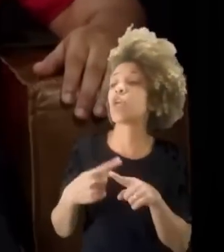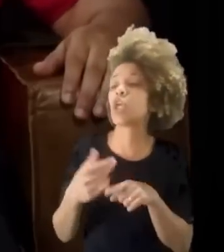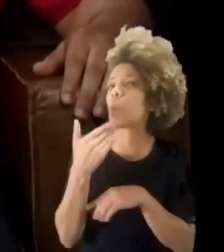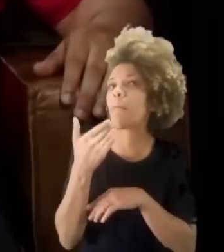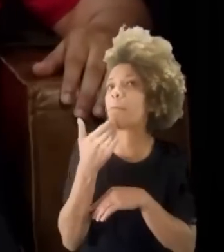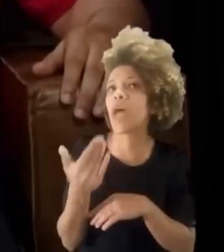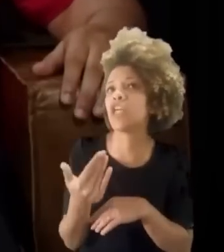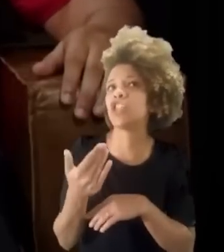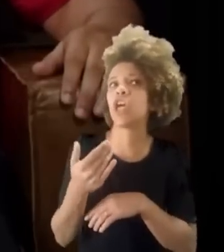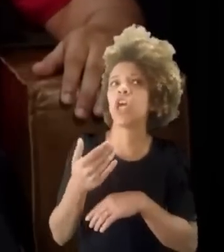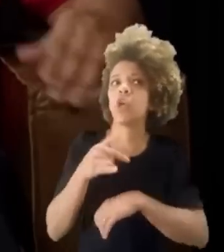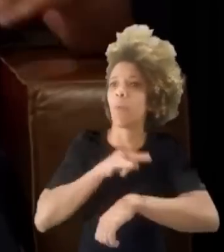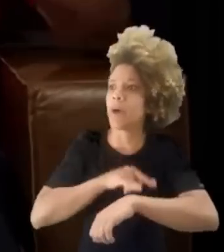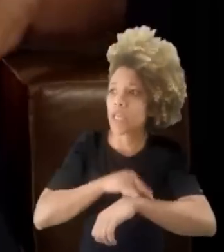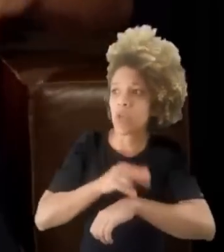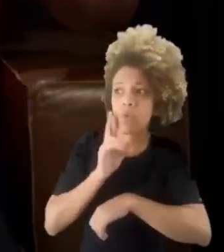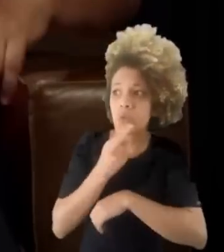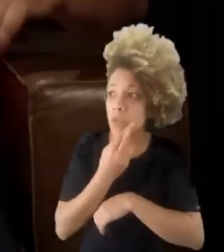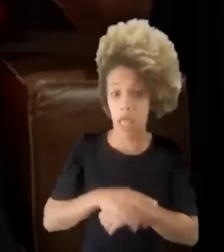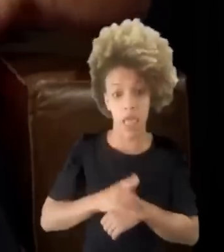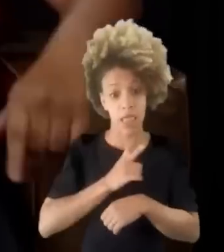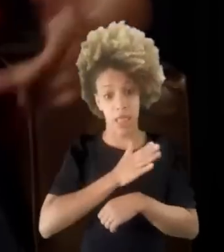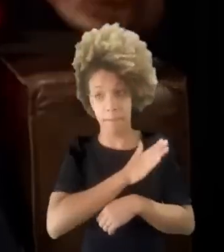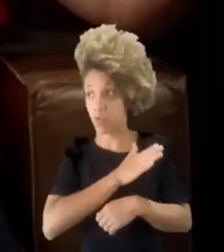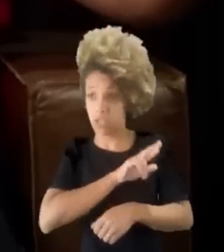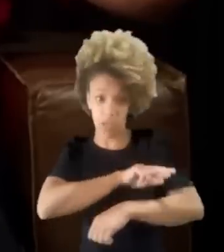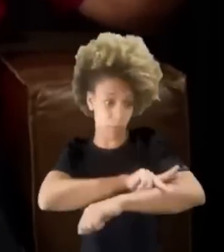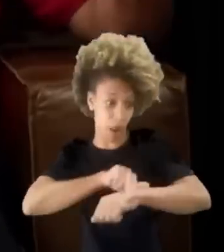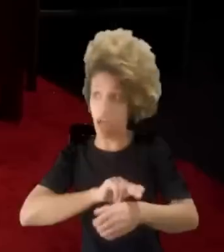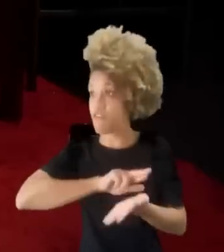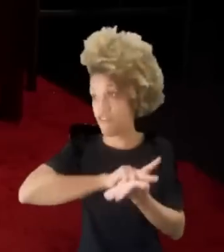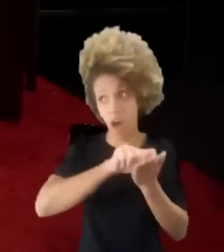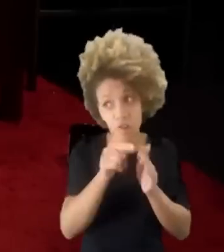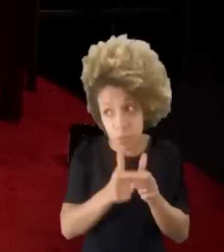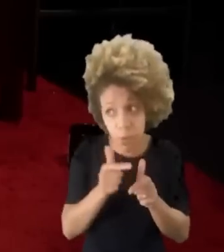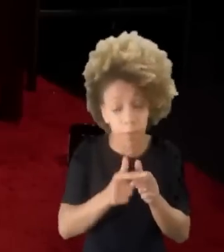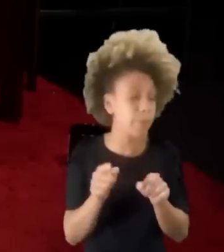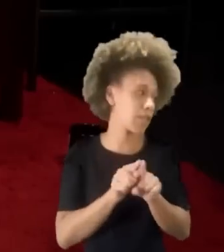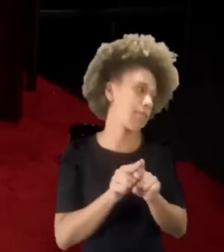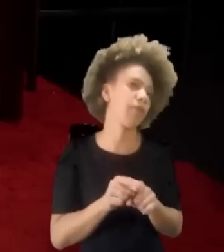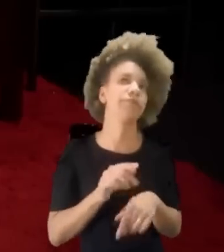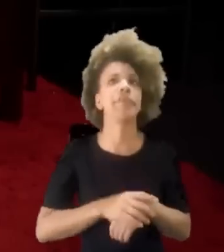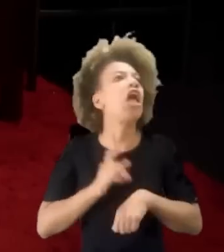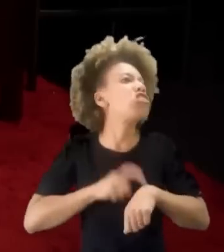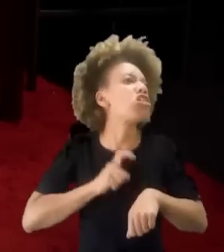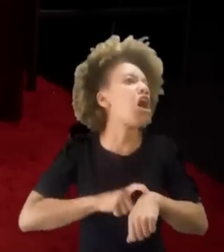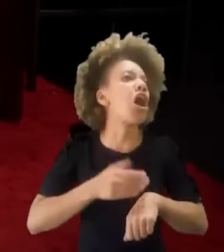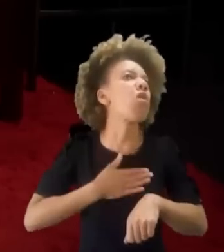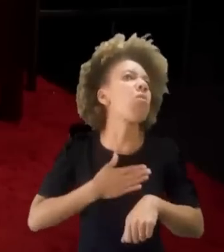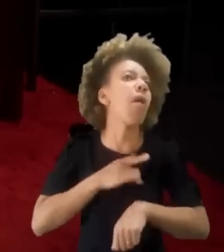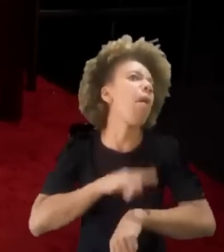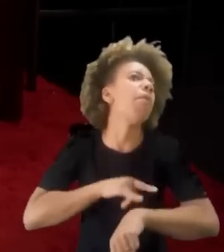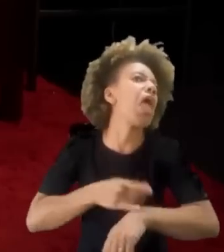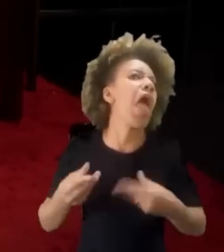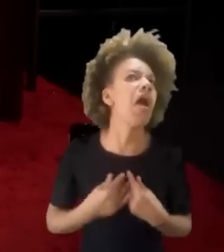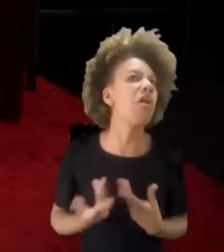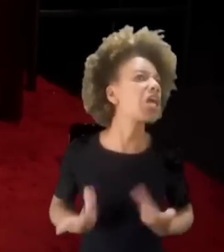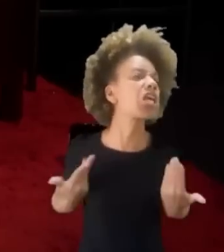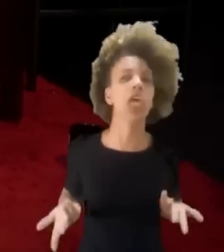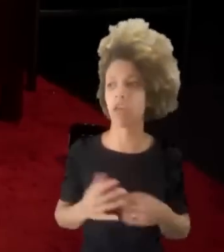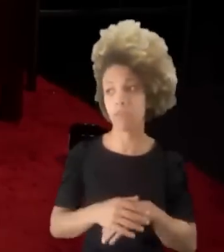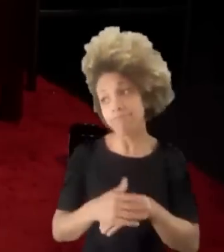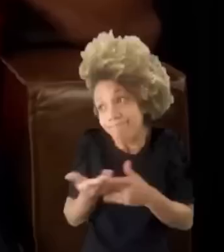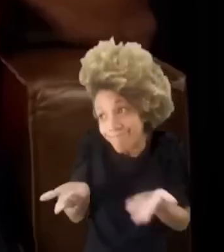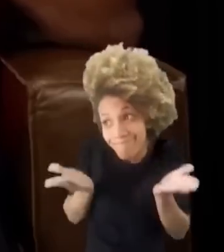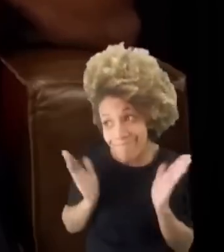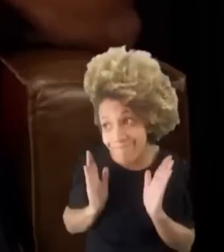pede para o mijar no estabelecimento mano tem racismo não tem preconceito tem mil história e tem o cara também pensa assim toda hora vai vir o cara mijar aqui no meu então